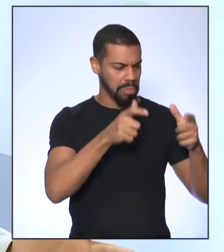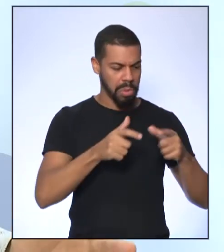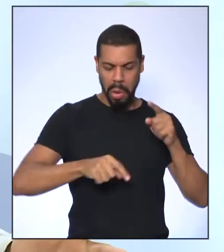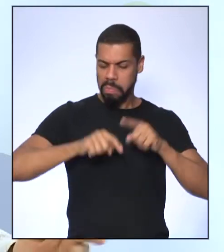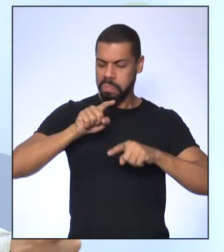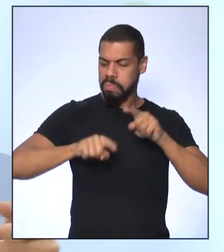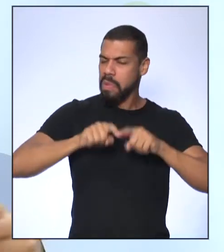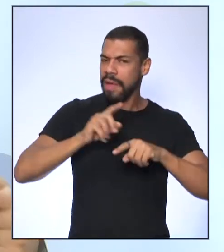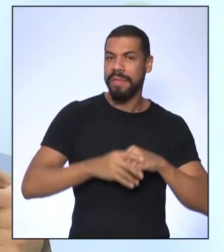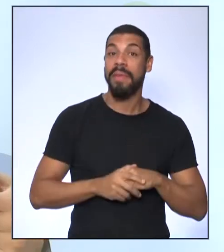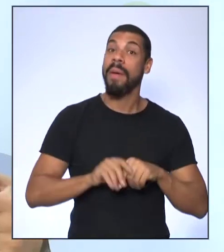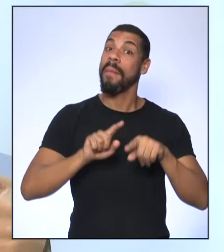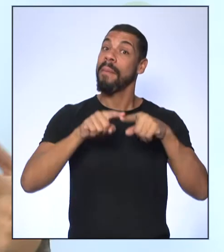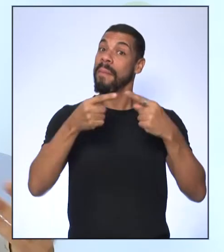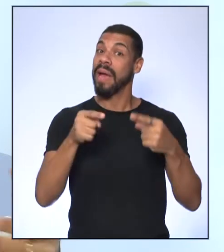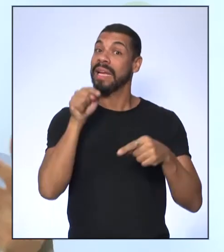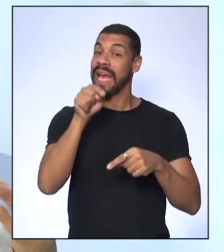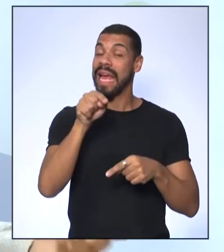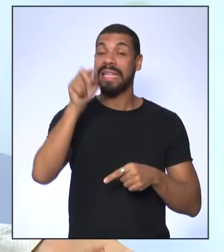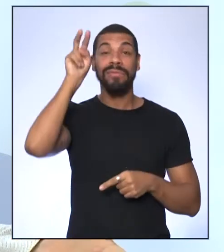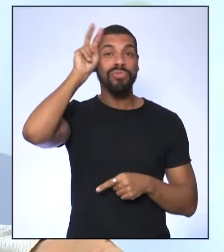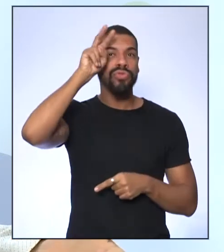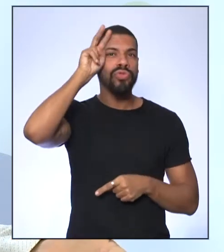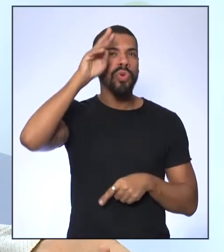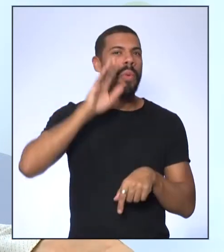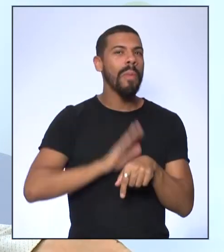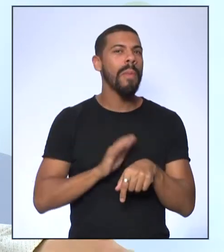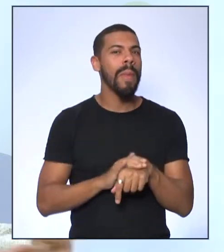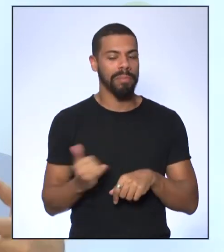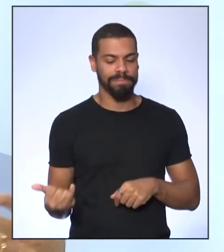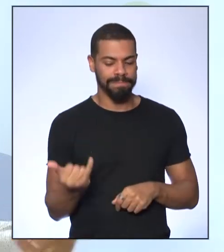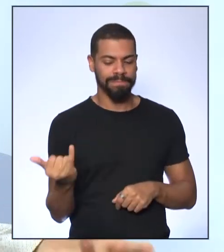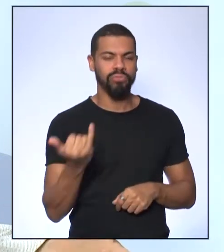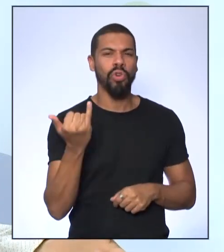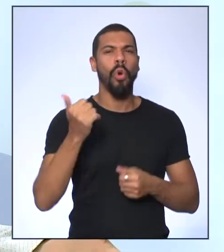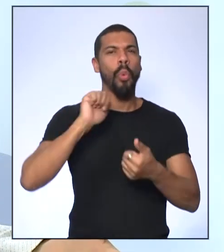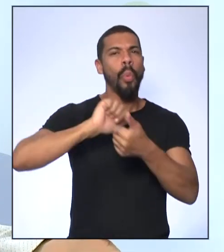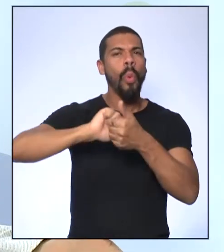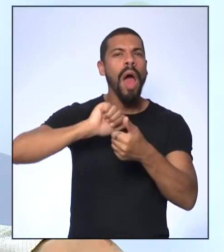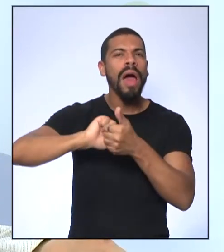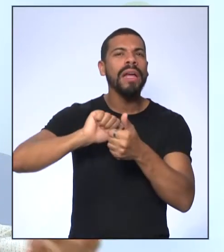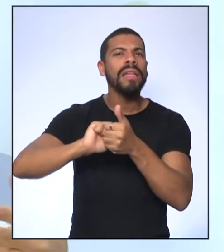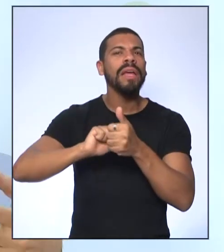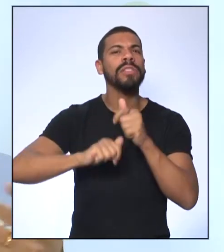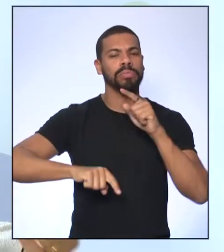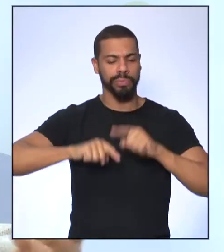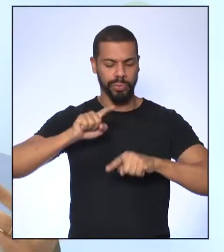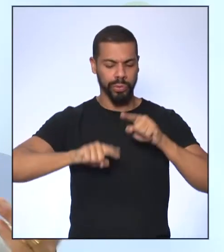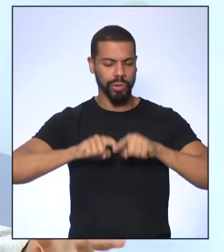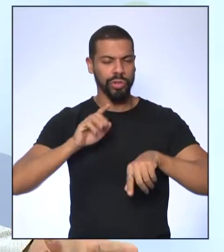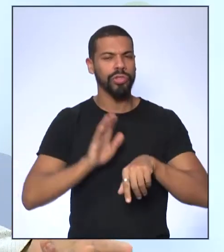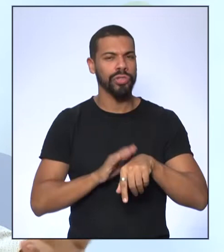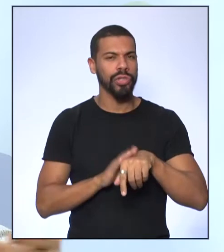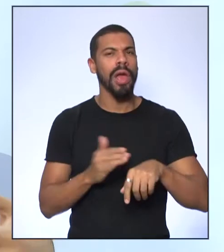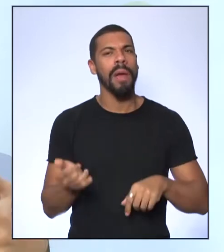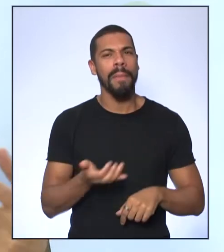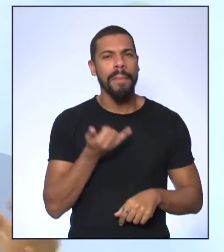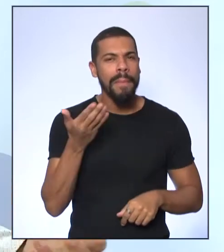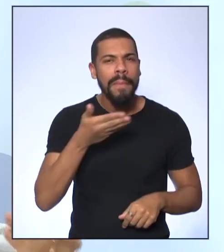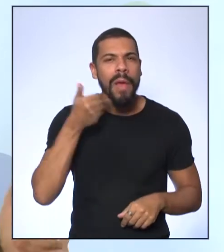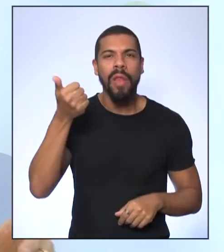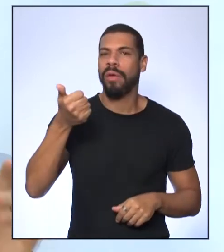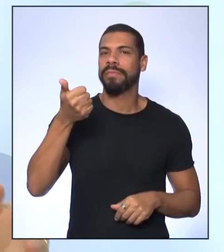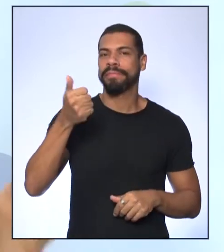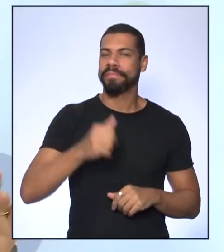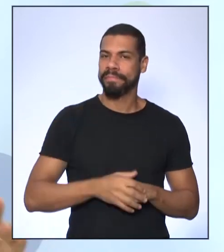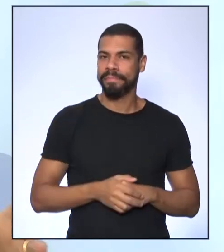mesma forma. Só que essa história, claro que vai ter qualidade diferente, vai ter qualidade de reprodução diferente, mas a qualidade de captação, a